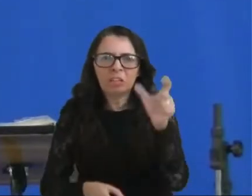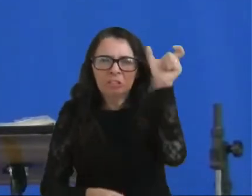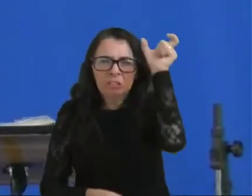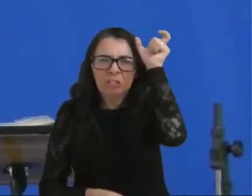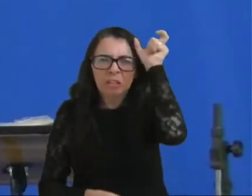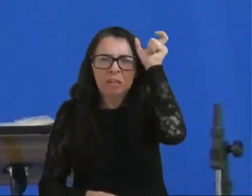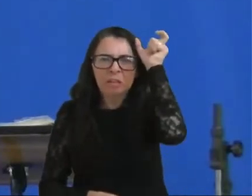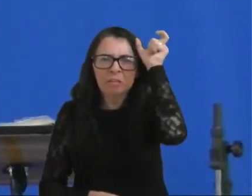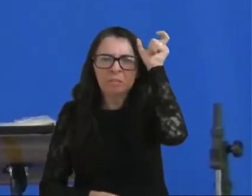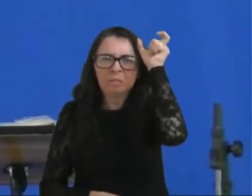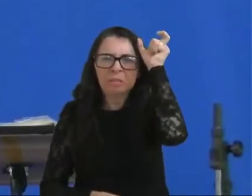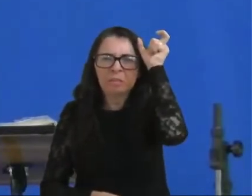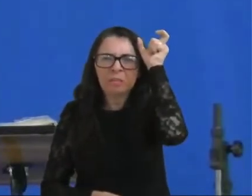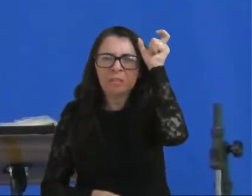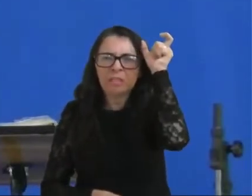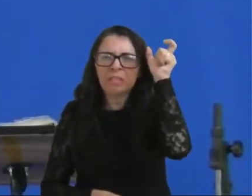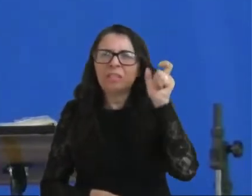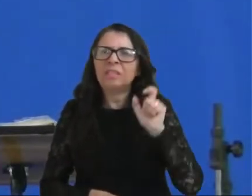esse encanto,